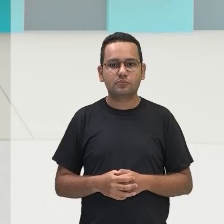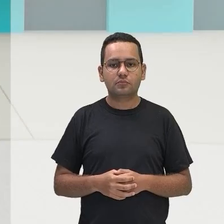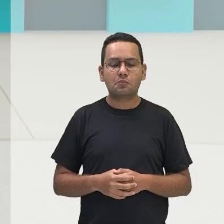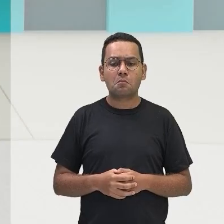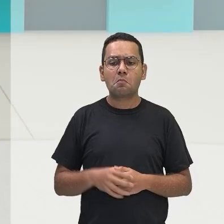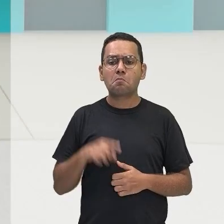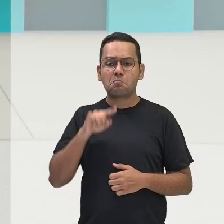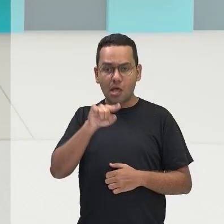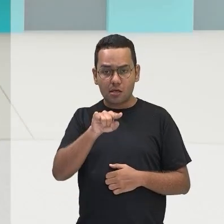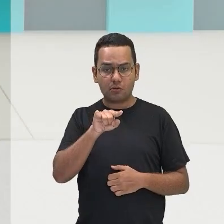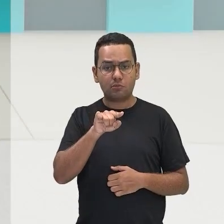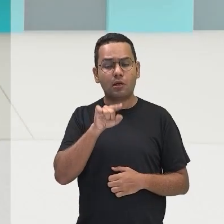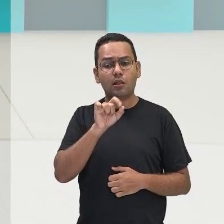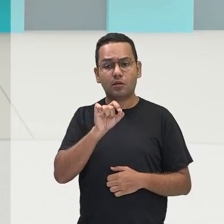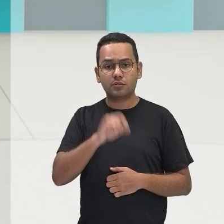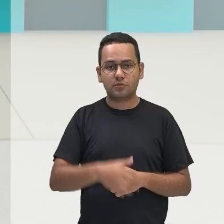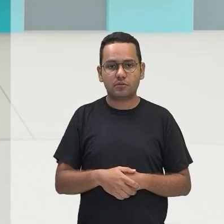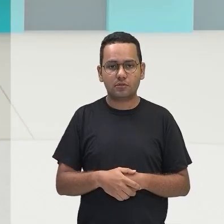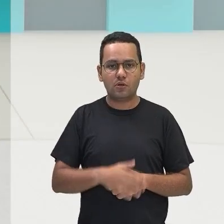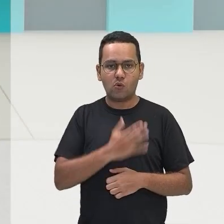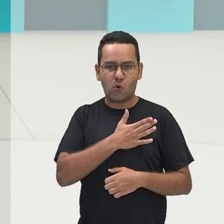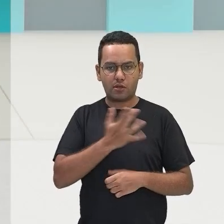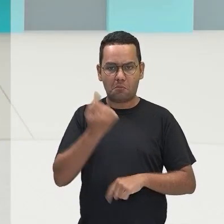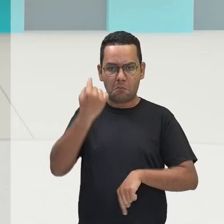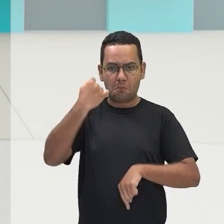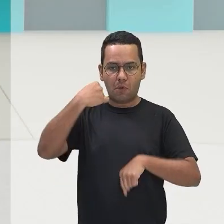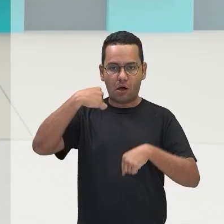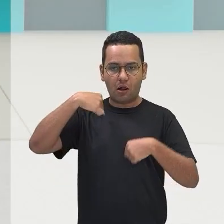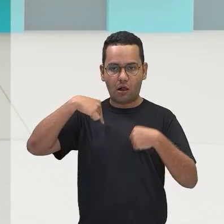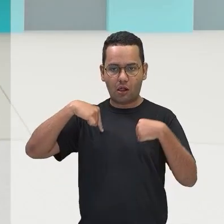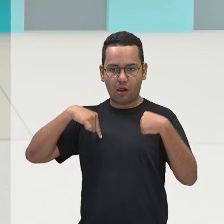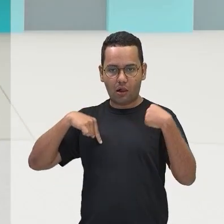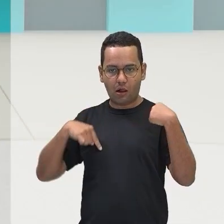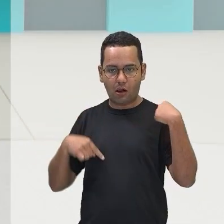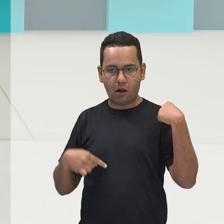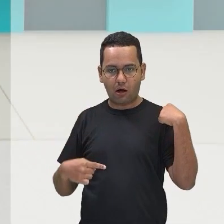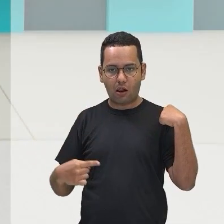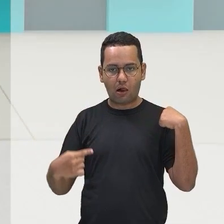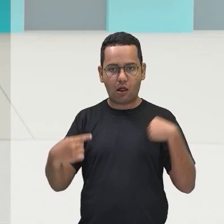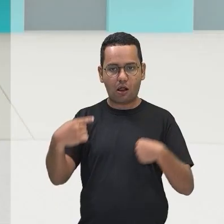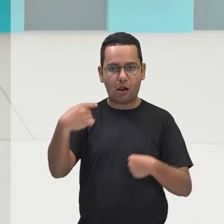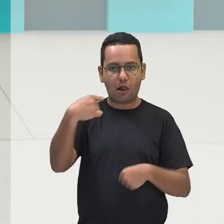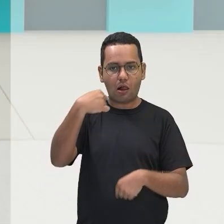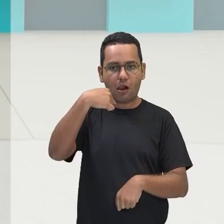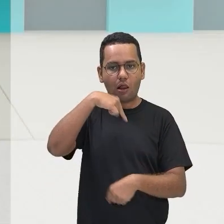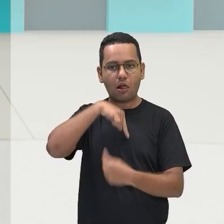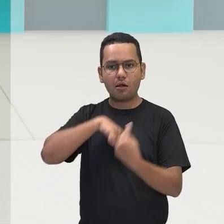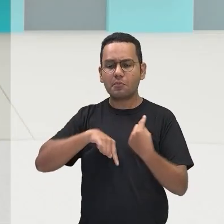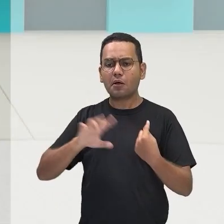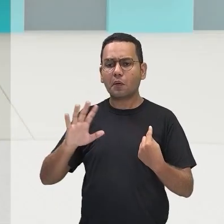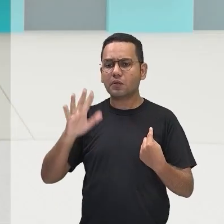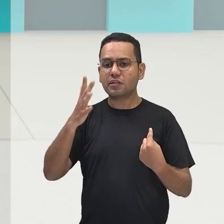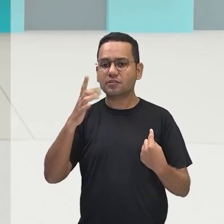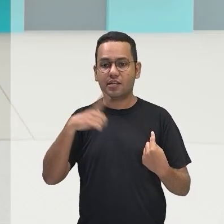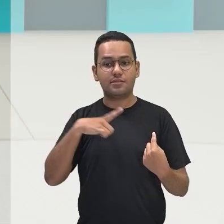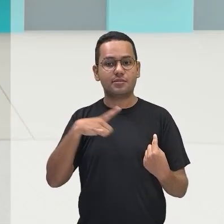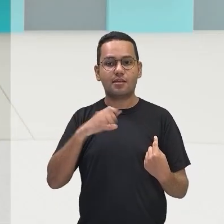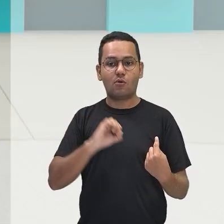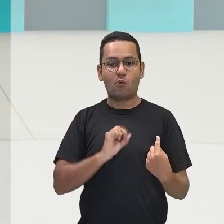circulatório, né, que é por onde passa todo o sangue circulando, ele vai levar o quê? O oxigênio.